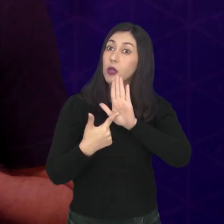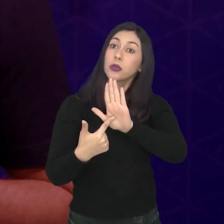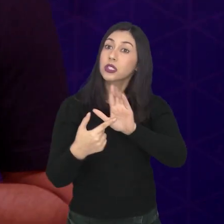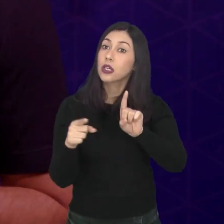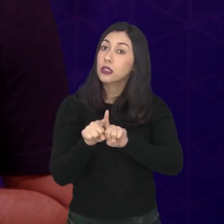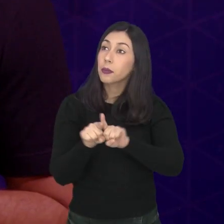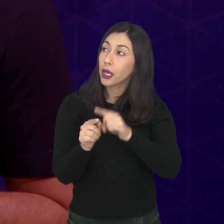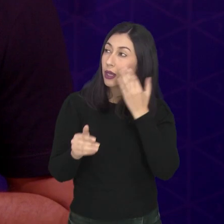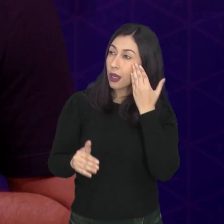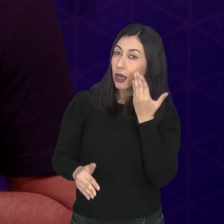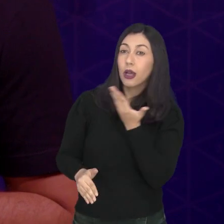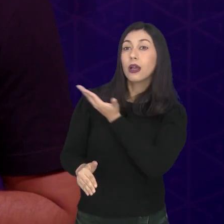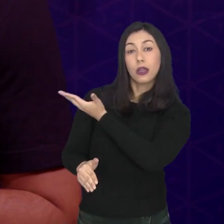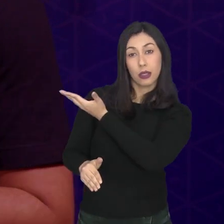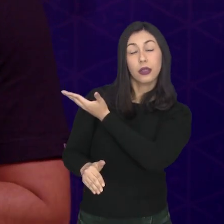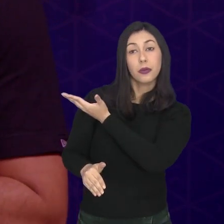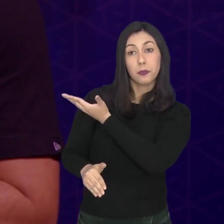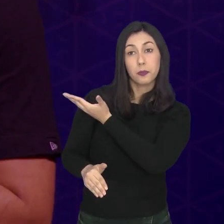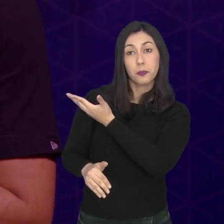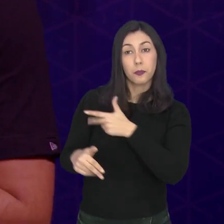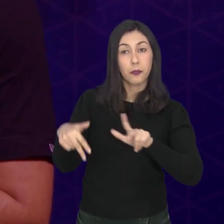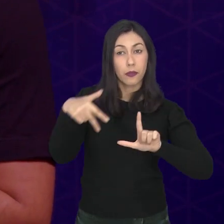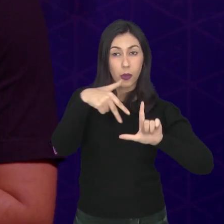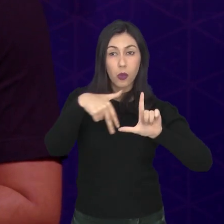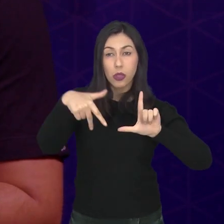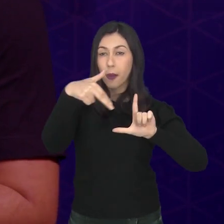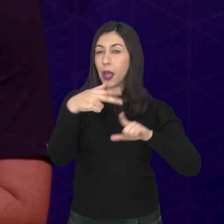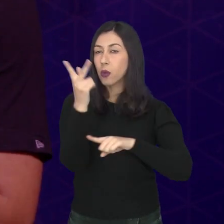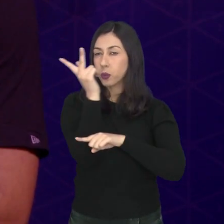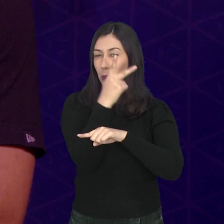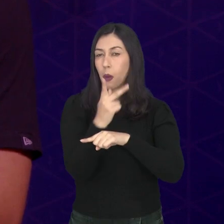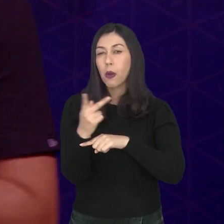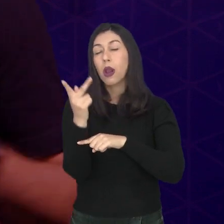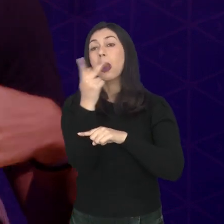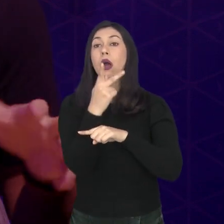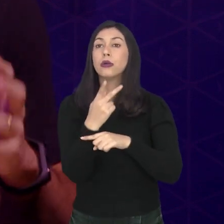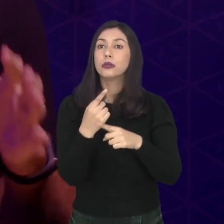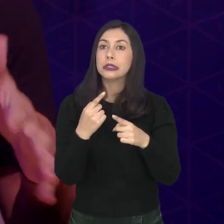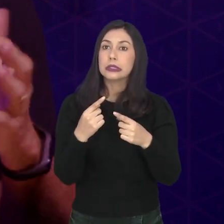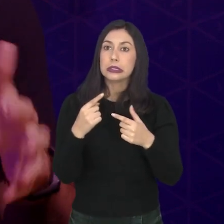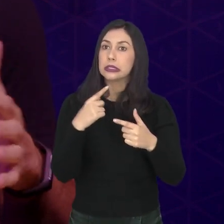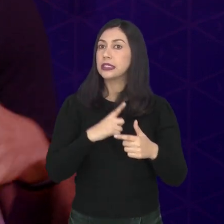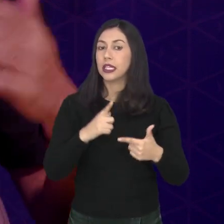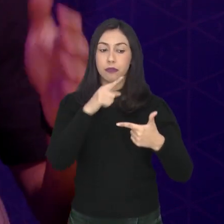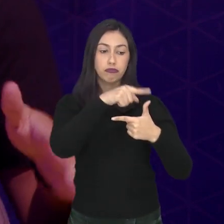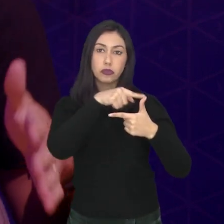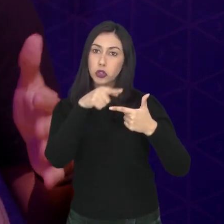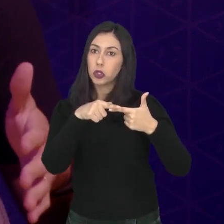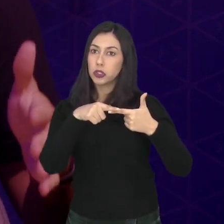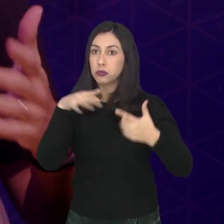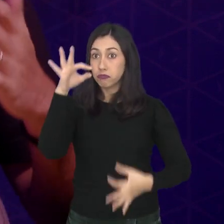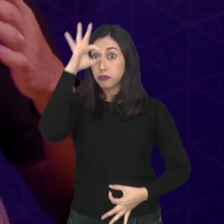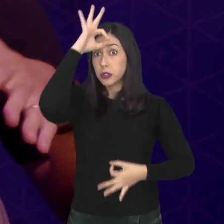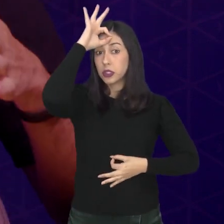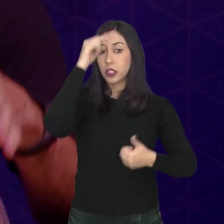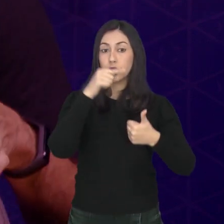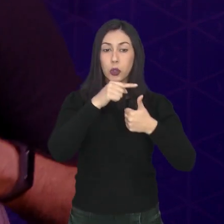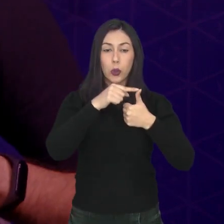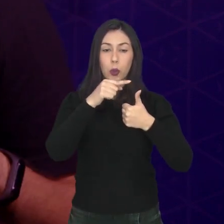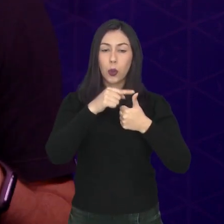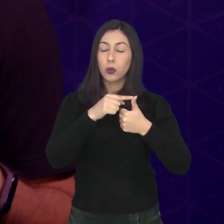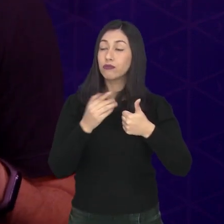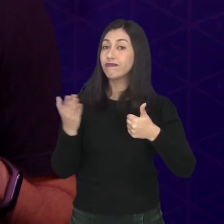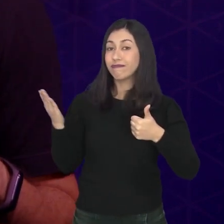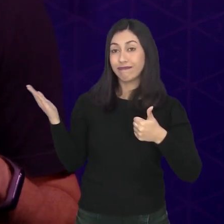mostrado no My Hero Academia, né? Não que lá a gente tem os dois protagonistas, né? O protagonista é o